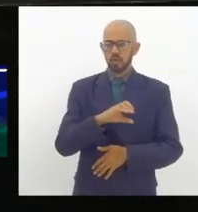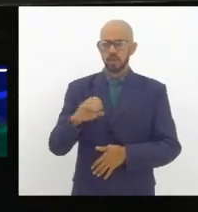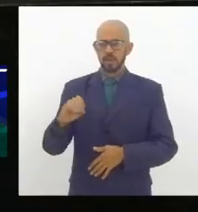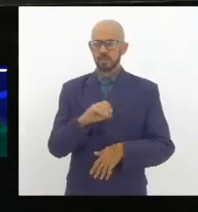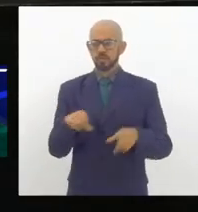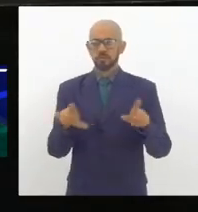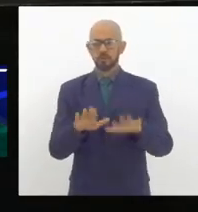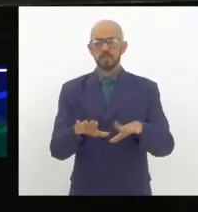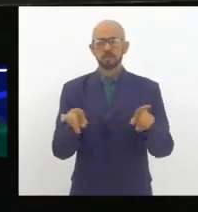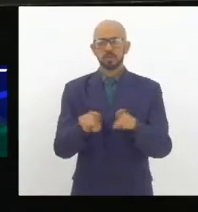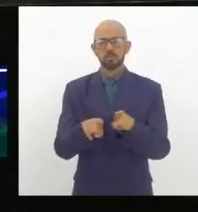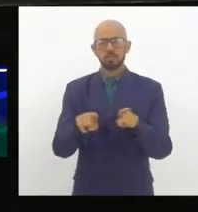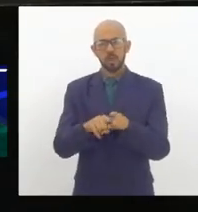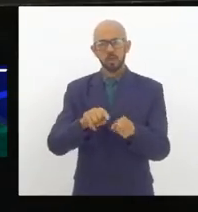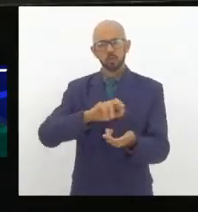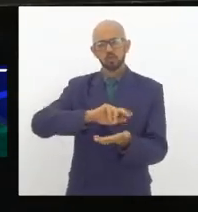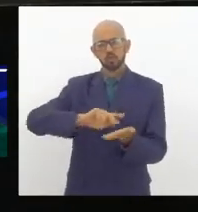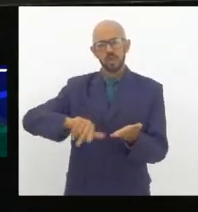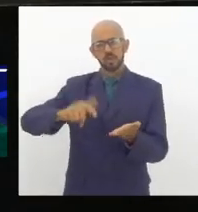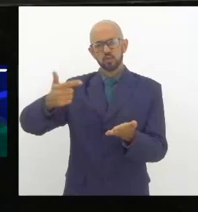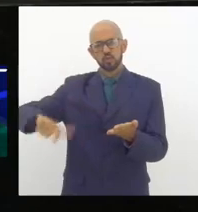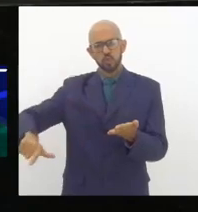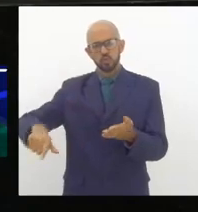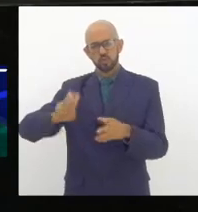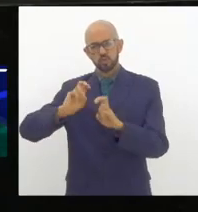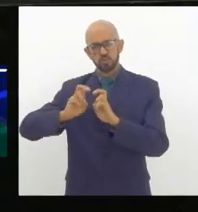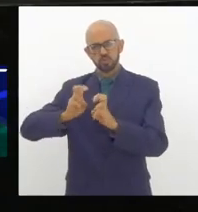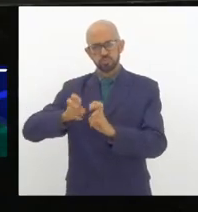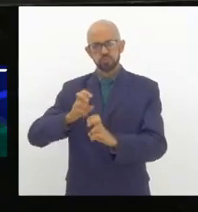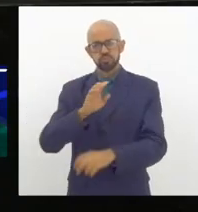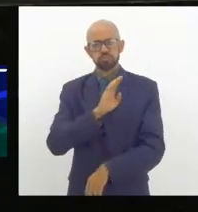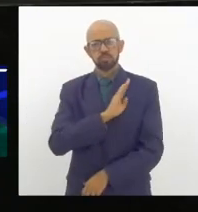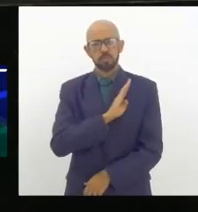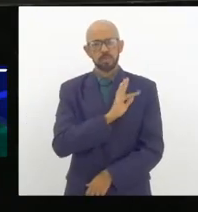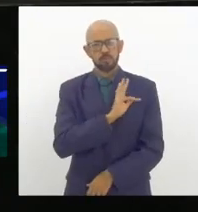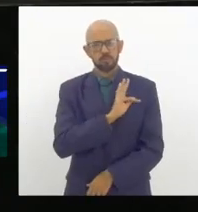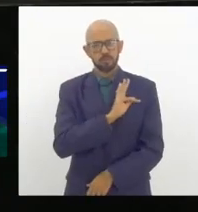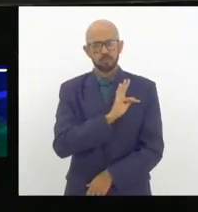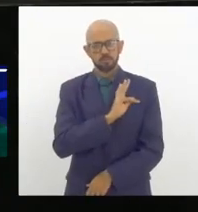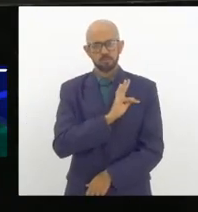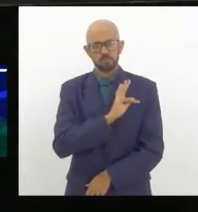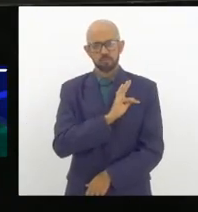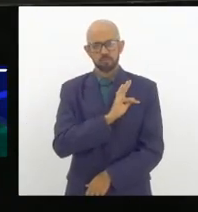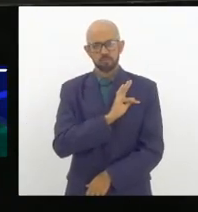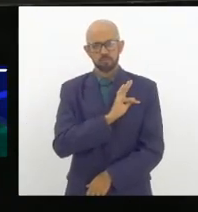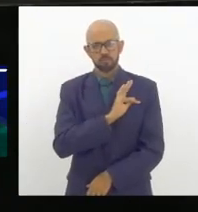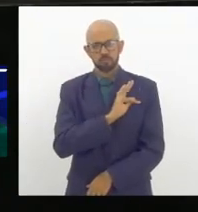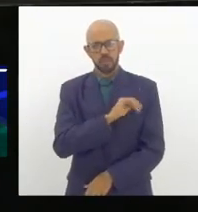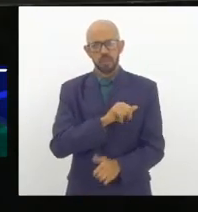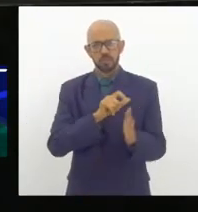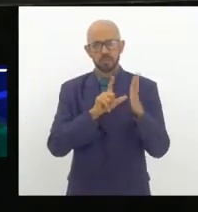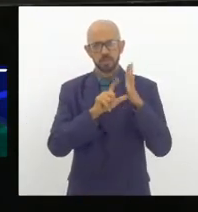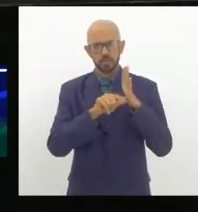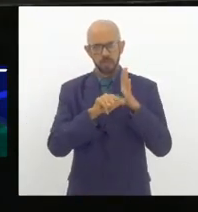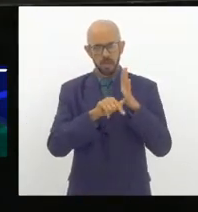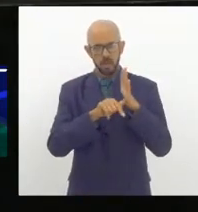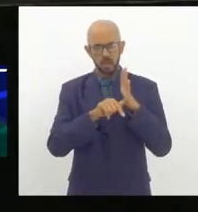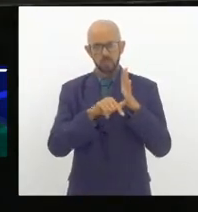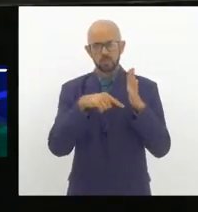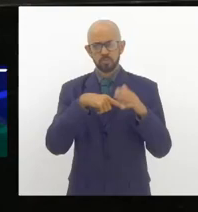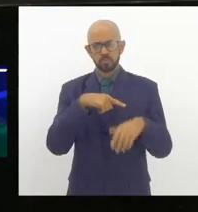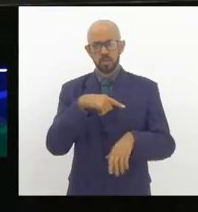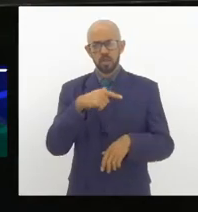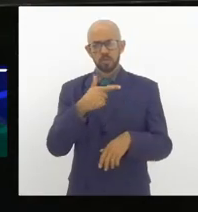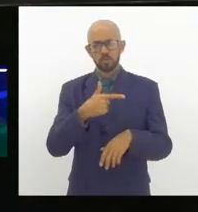mas os outros ramais que pegam a baixada fluminense melhor dizendo a central do Brasil é composta